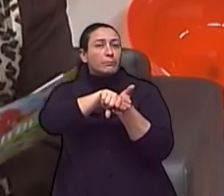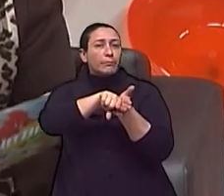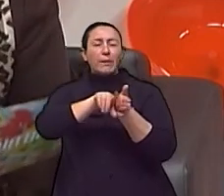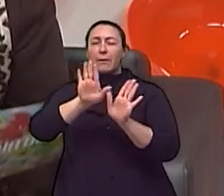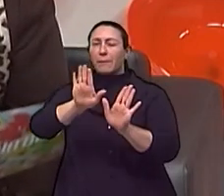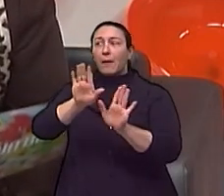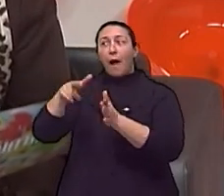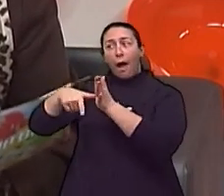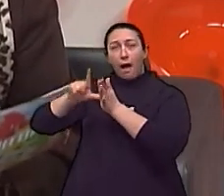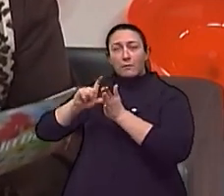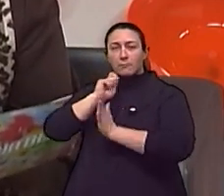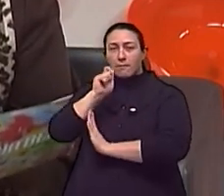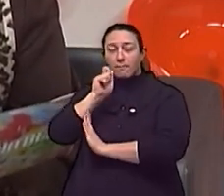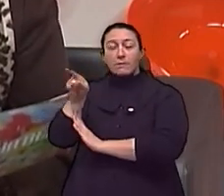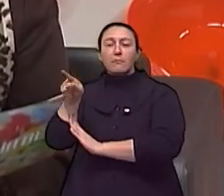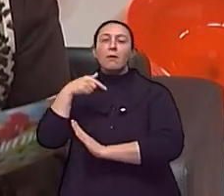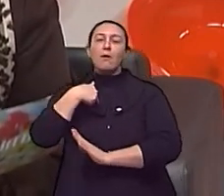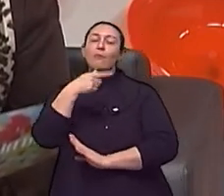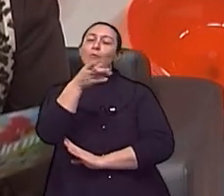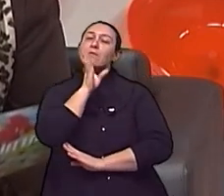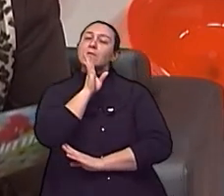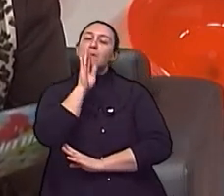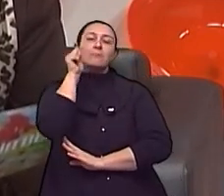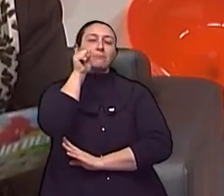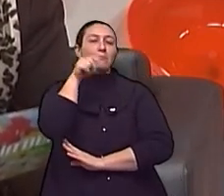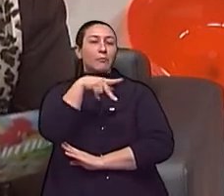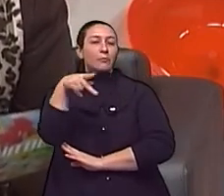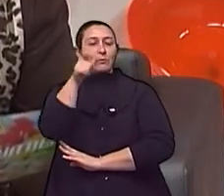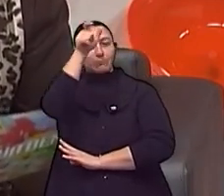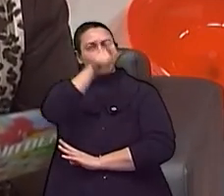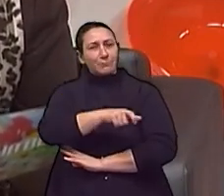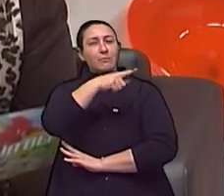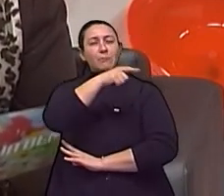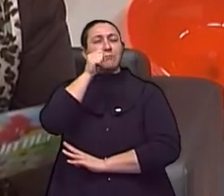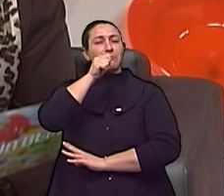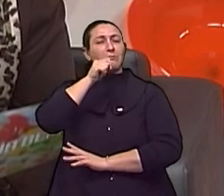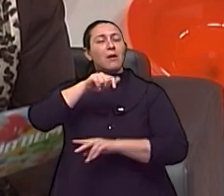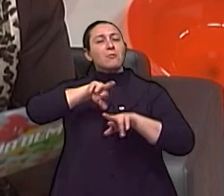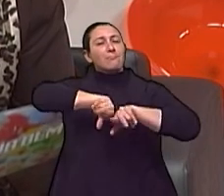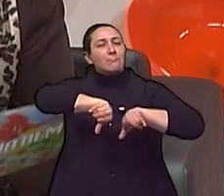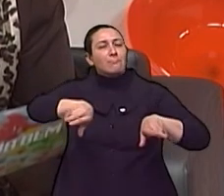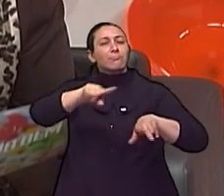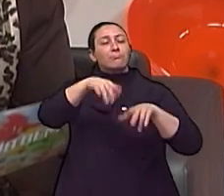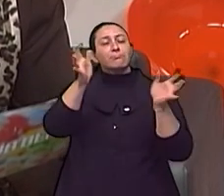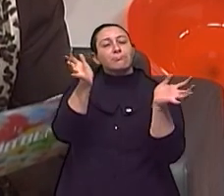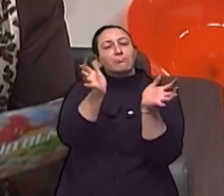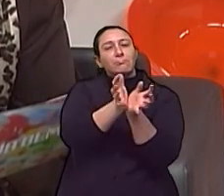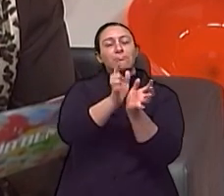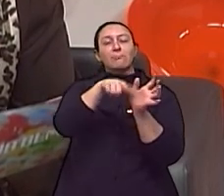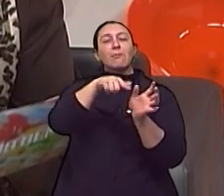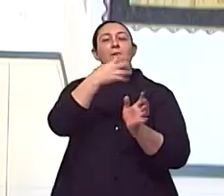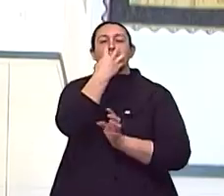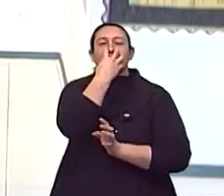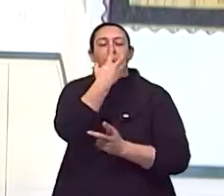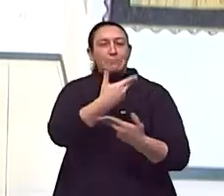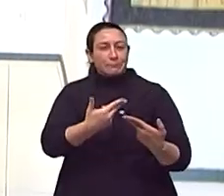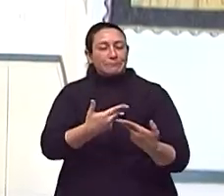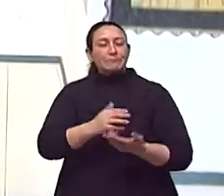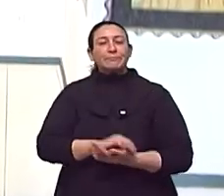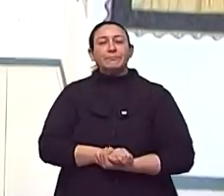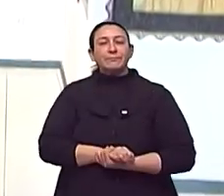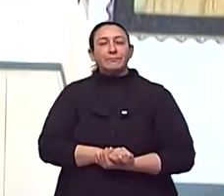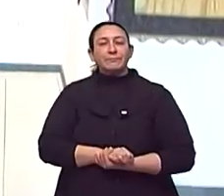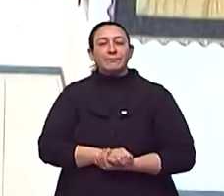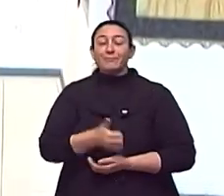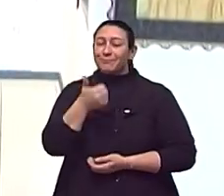nós vamos conhecer a história da vida de uma professora de patchwork com o repórter Thiago Borges vamos lá Tiago ou